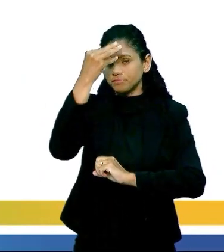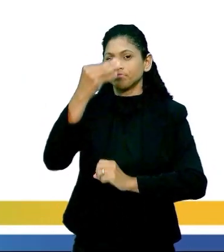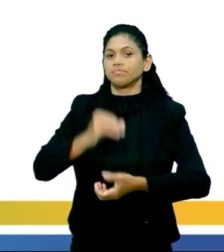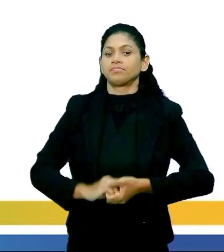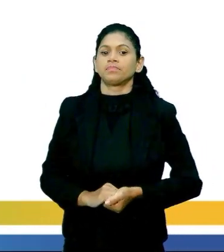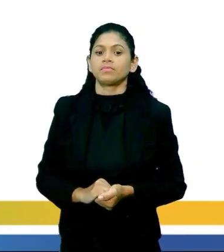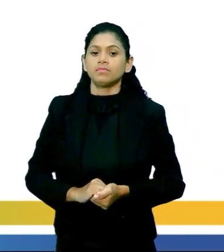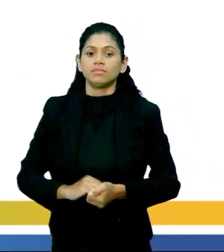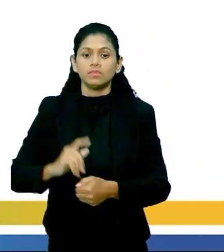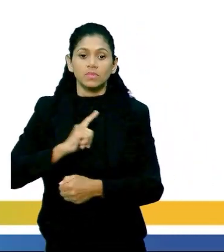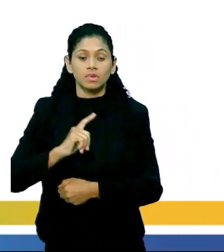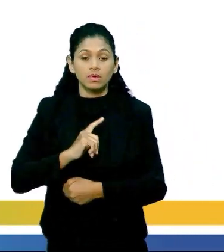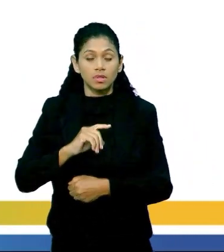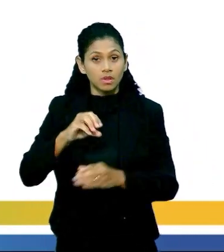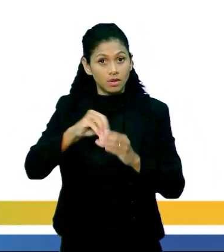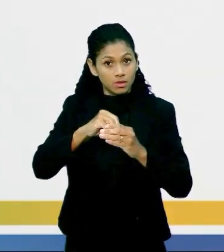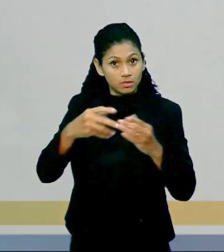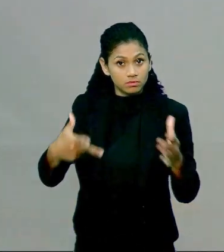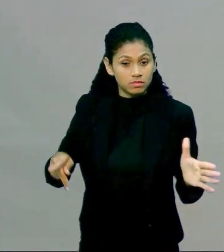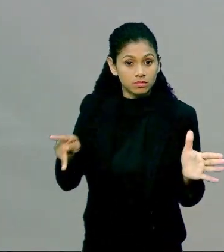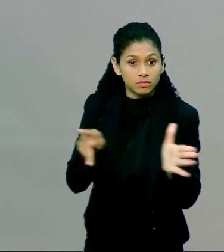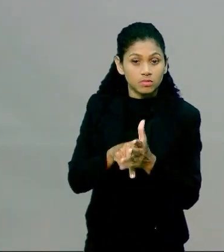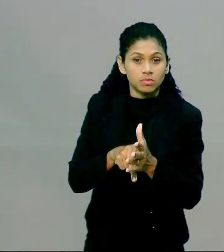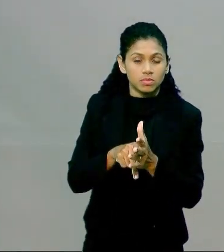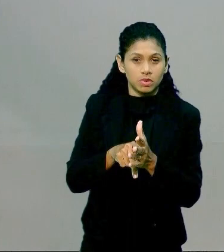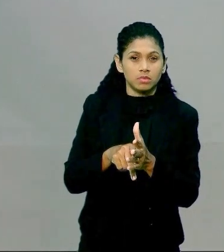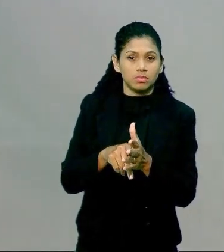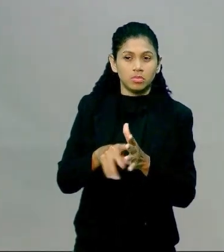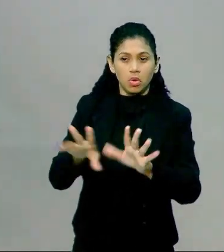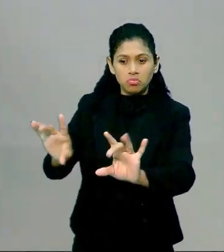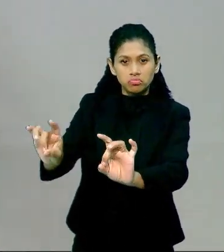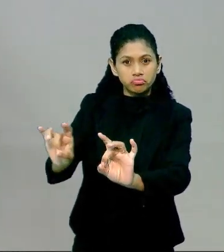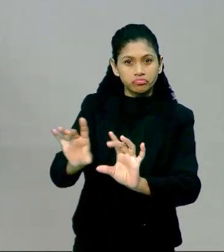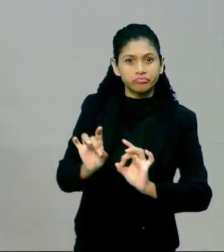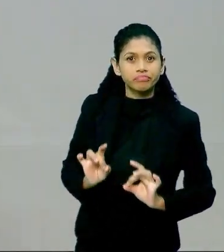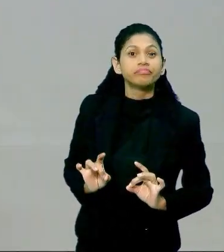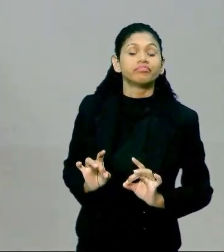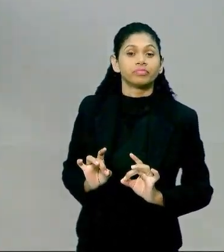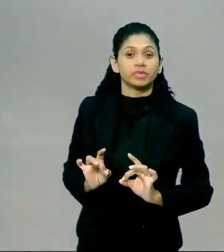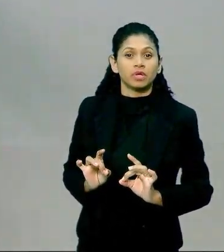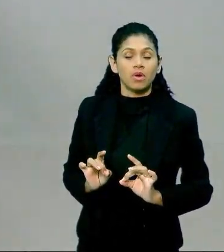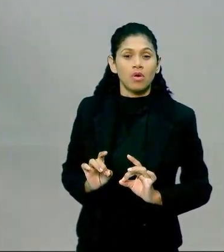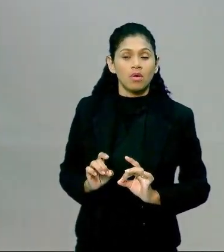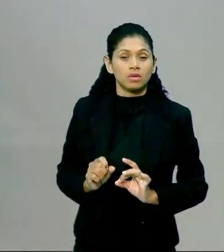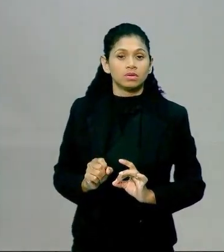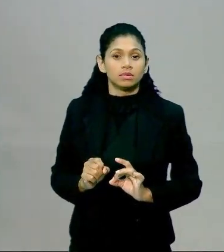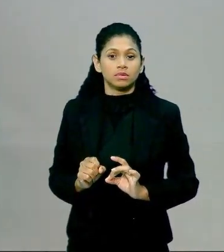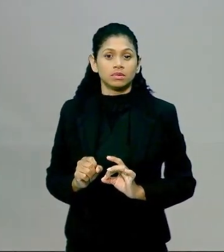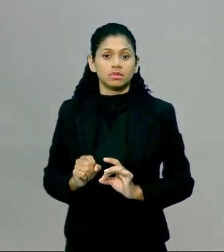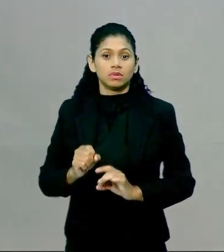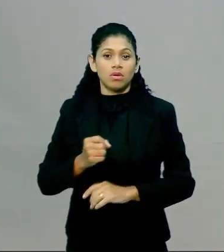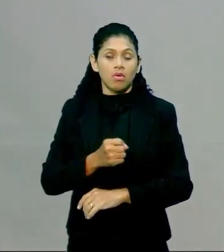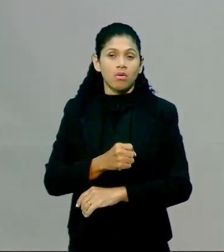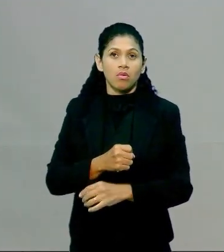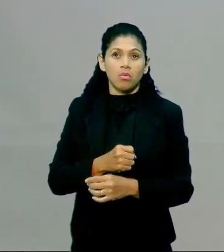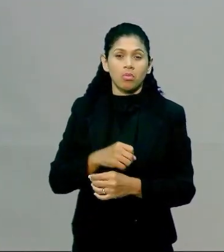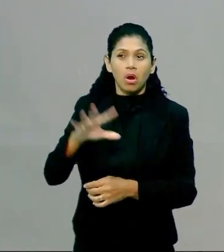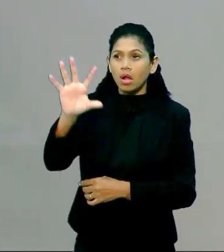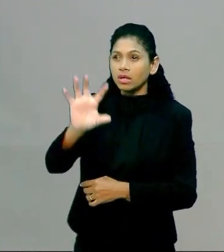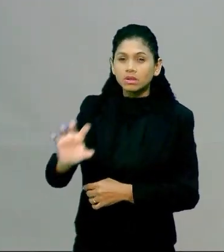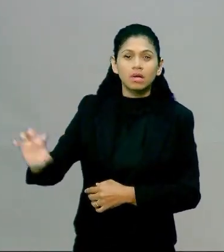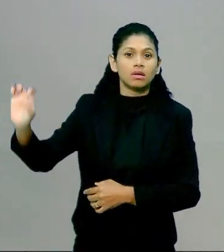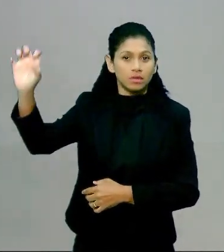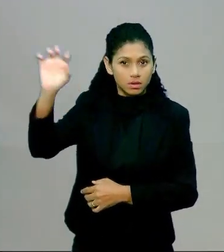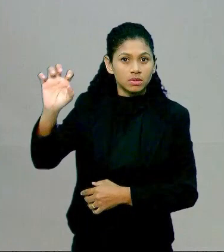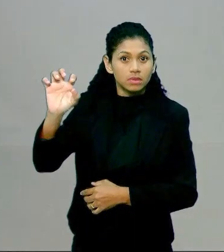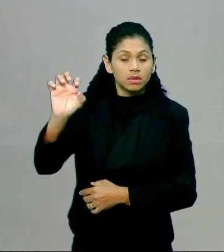tem um aspecto técnico, que é o tipo, a métrica. Então, é aquele 1, 2, 3, 4, 1, 2, 3, 4. É o segmento,